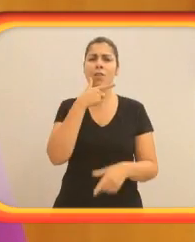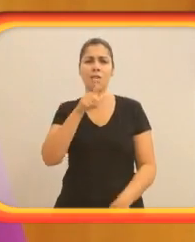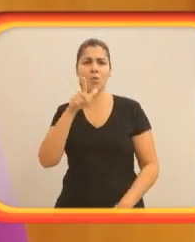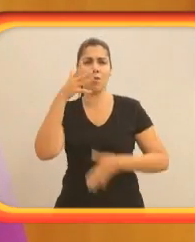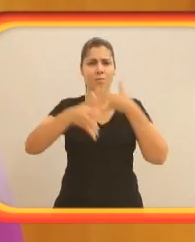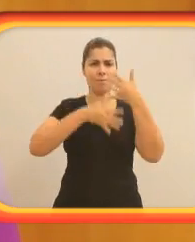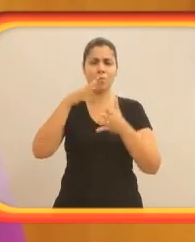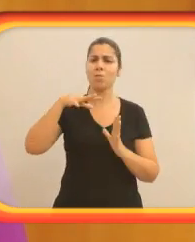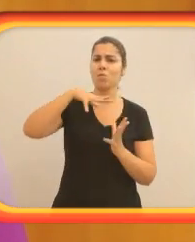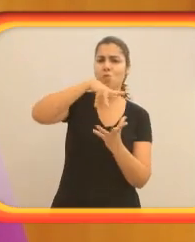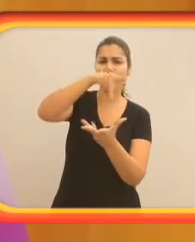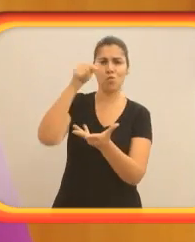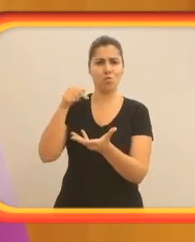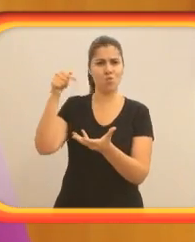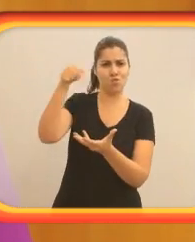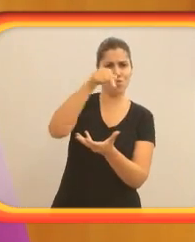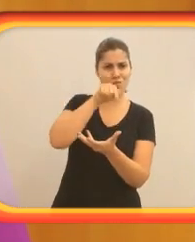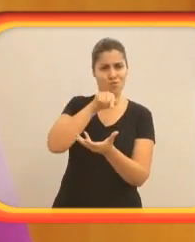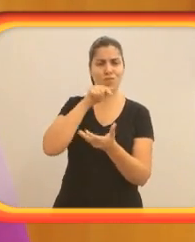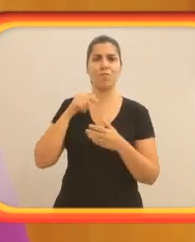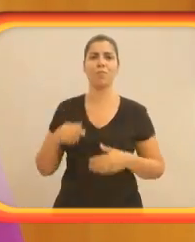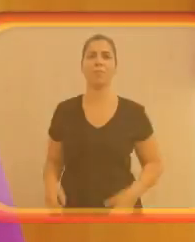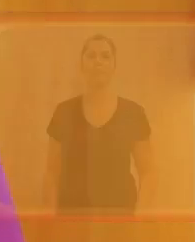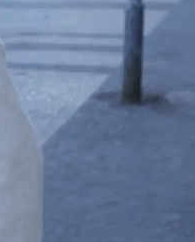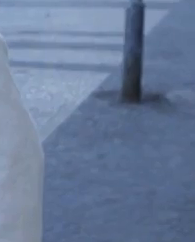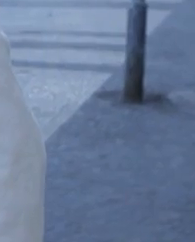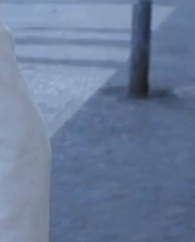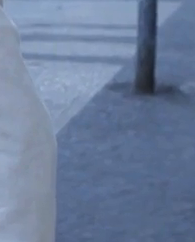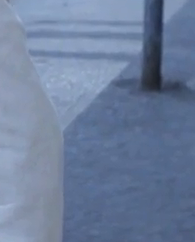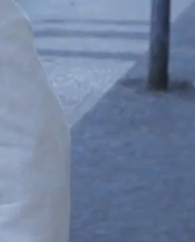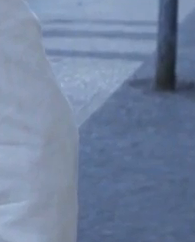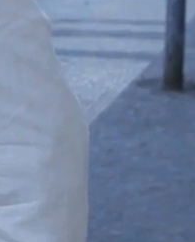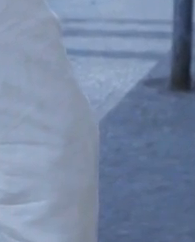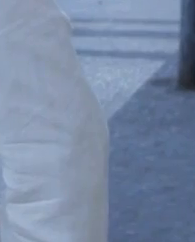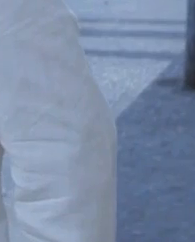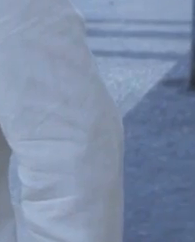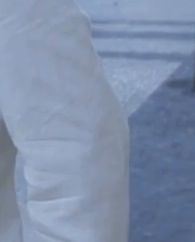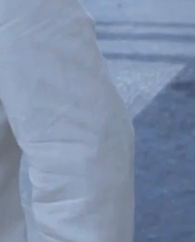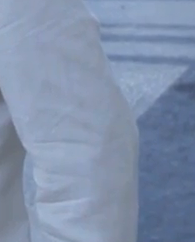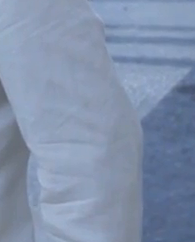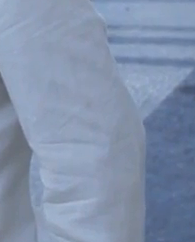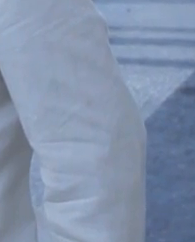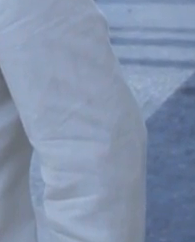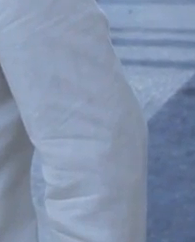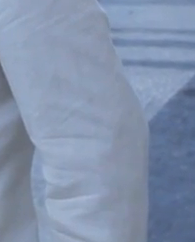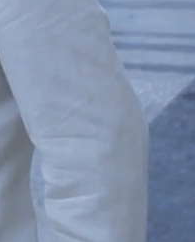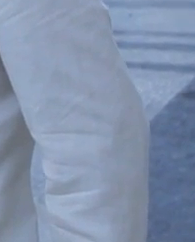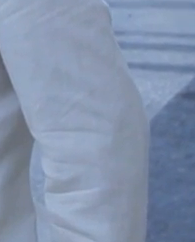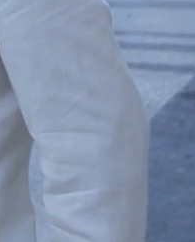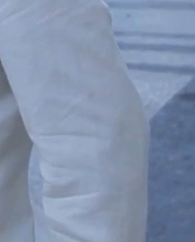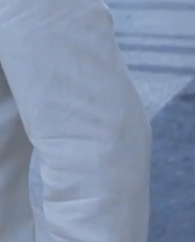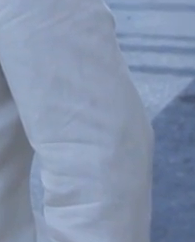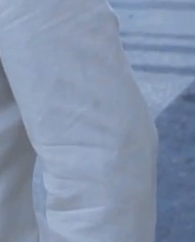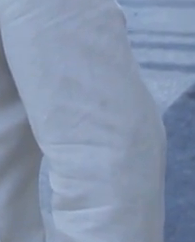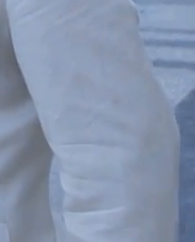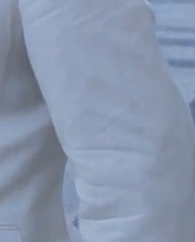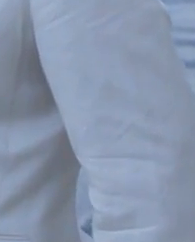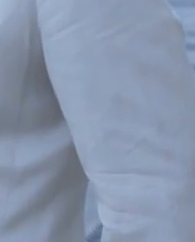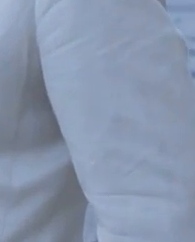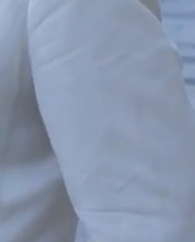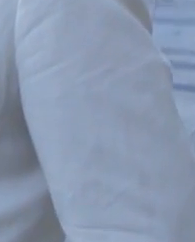valorizar as línguas de sinais ao redor do mundo. Mulher em pé no calçadão de uma orla. Carros ao fundo.